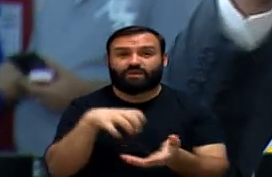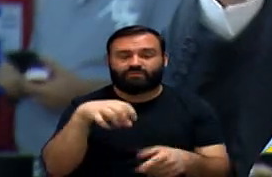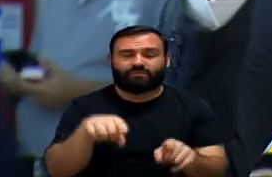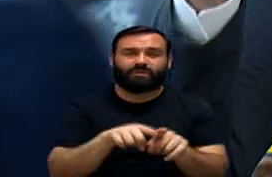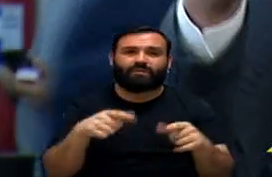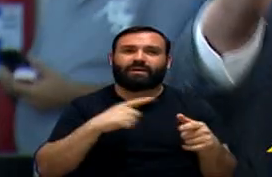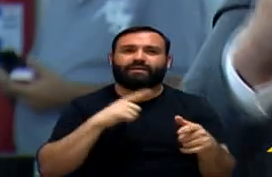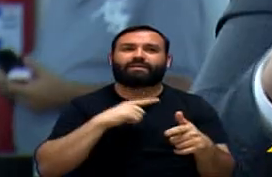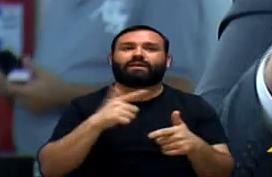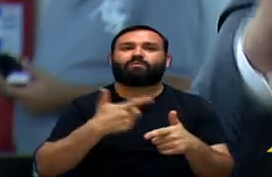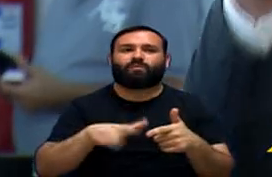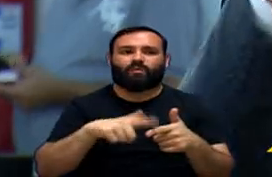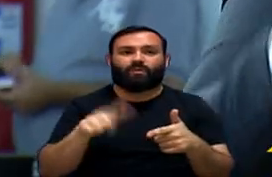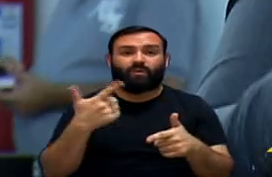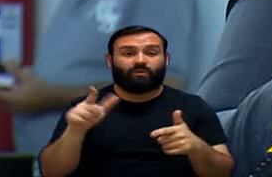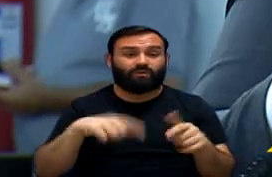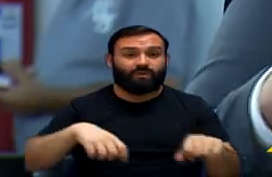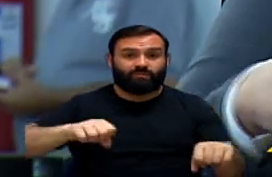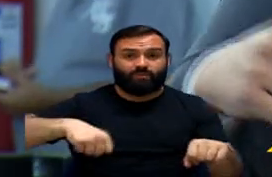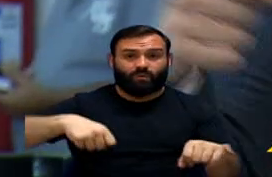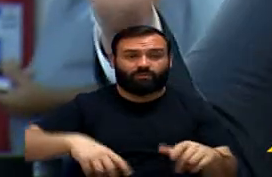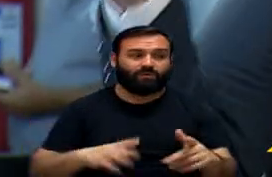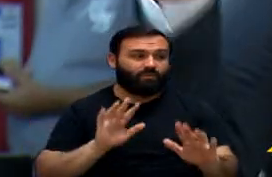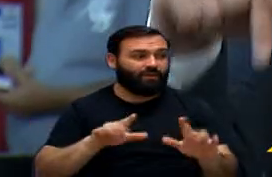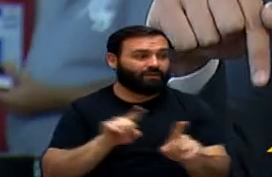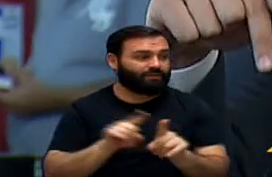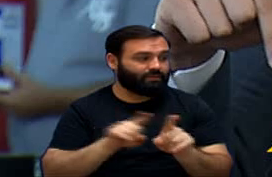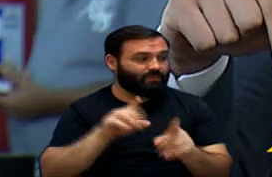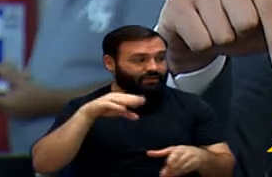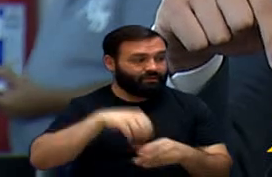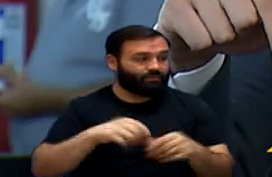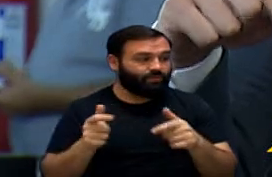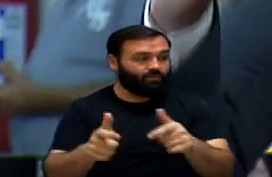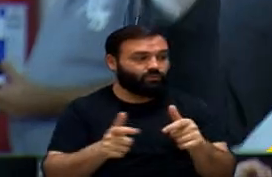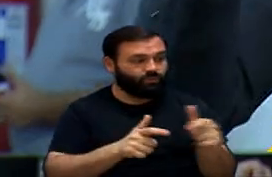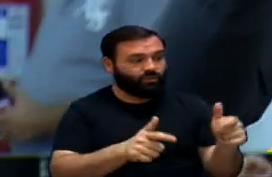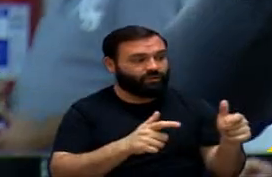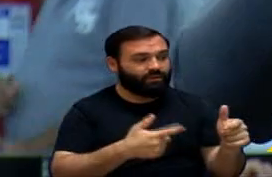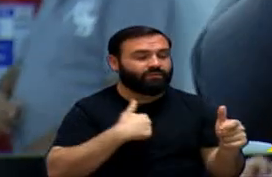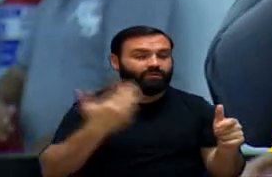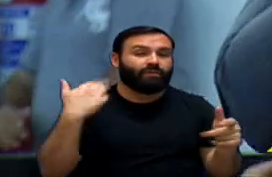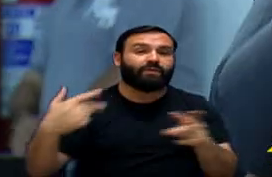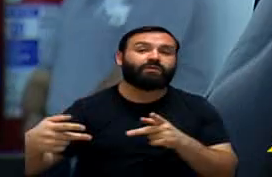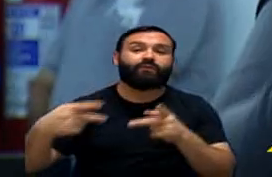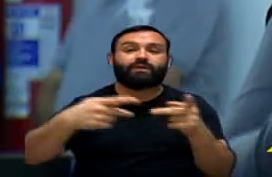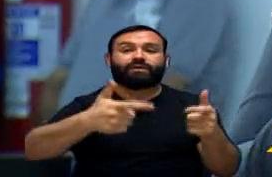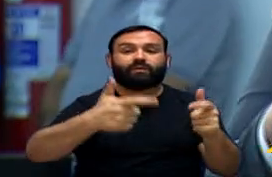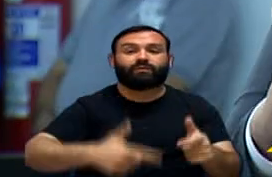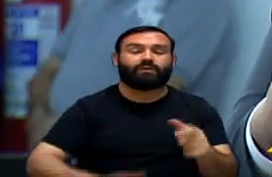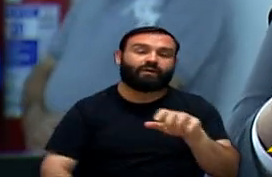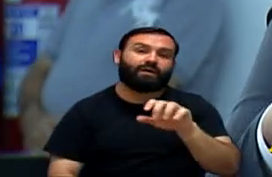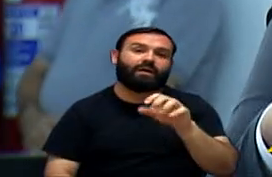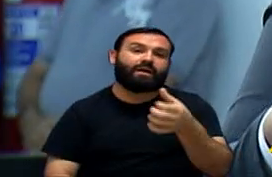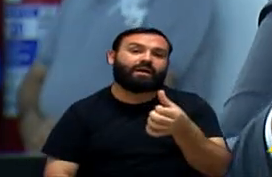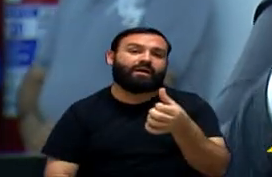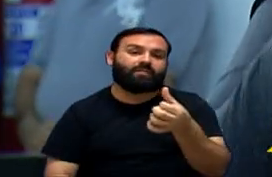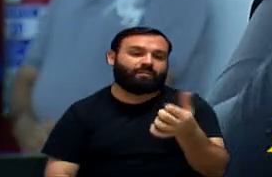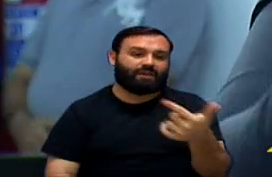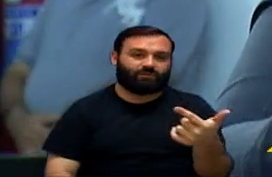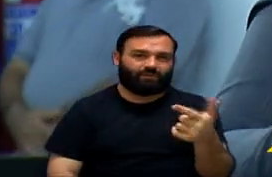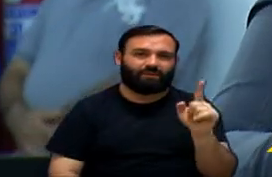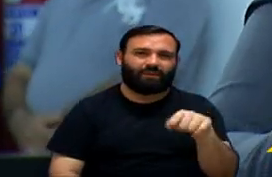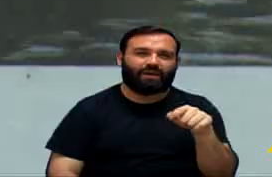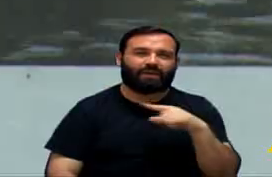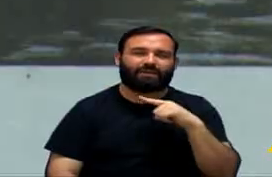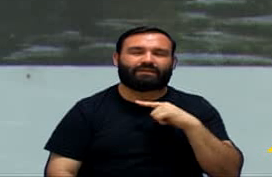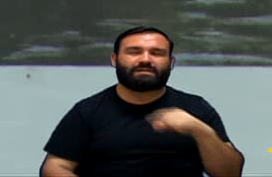nós temos esse problema das motos mas dentro dos bairros Vereador Iara eu estive numa visita por exemplo no Parque São Bento onde era aquelas